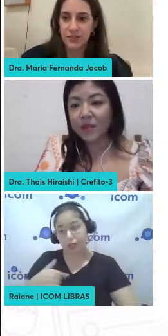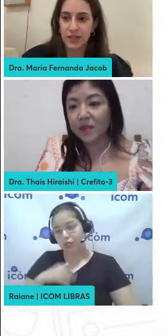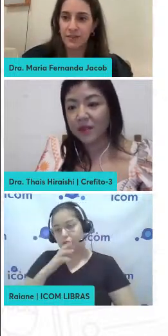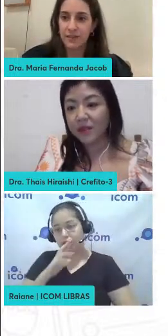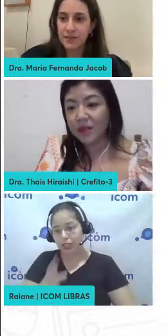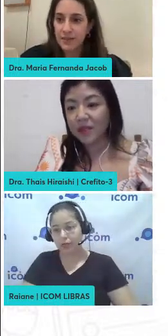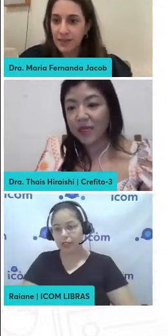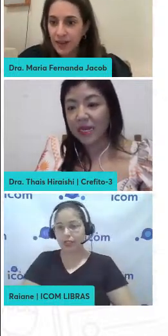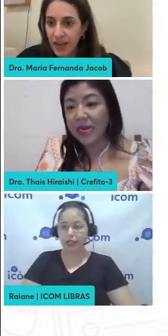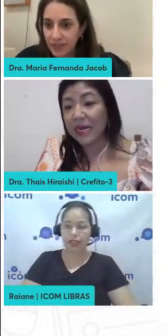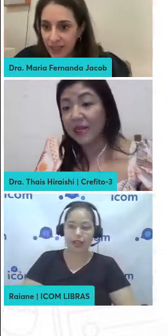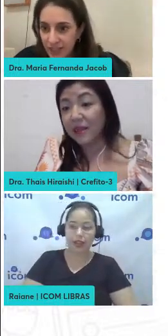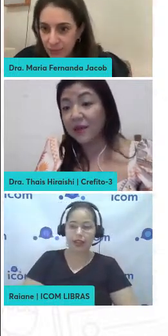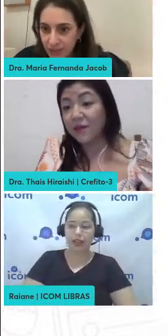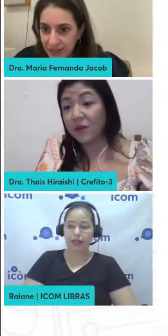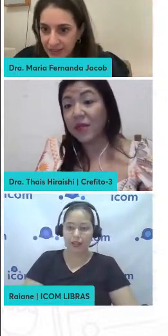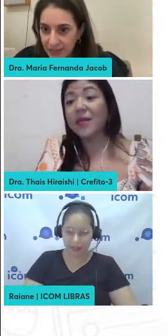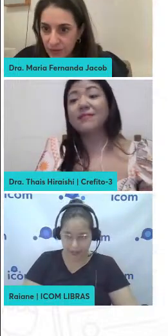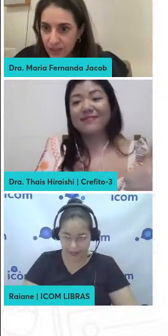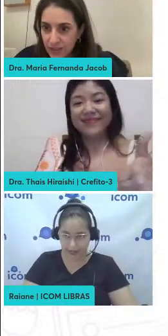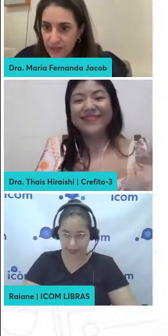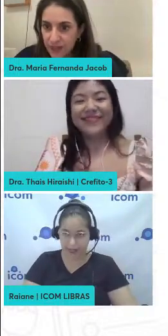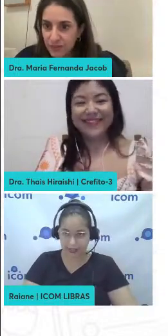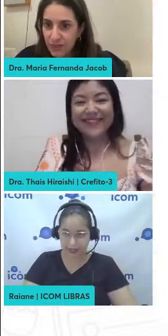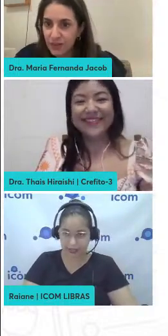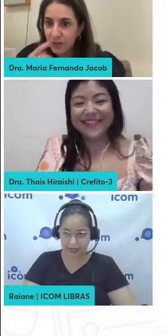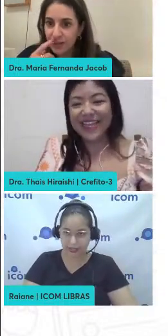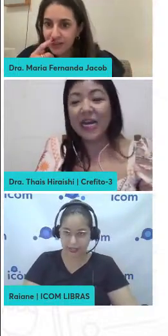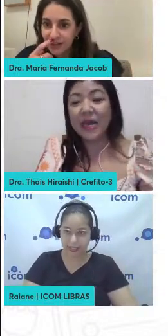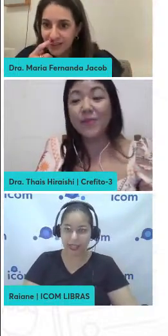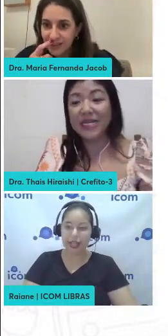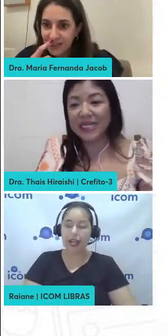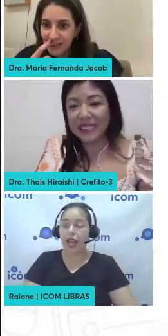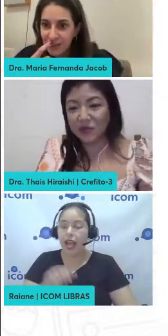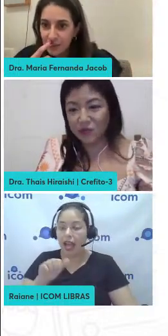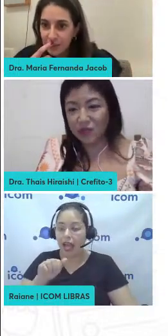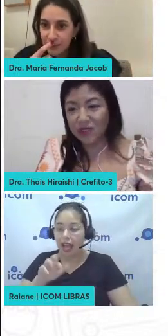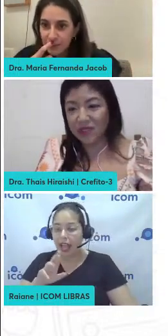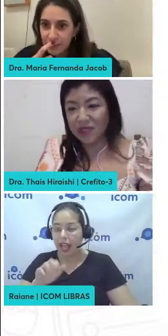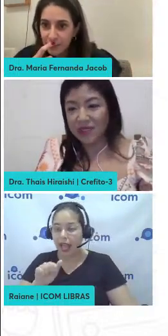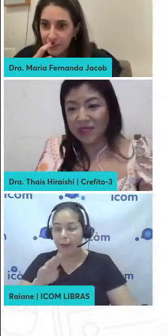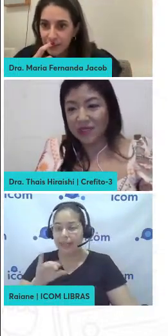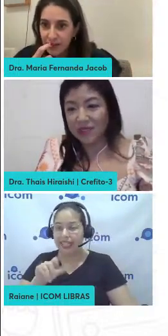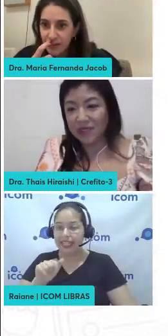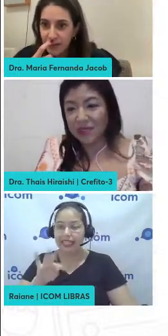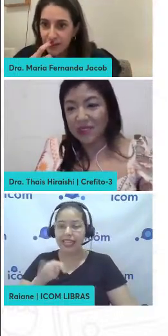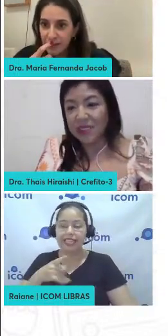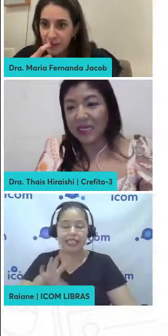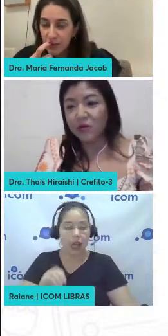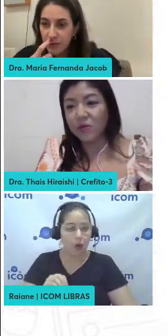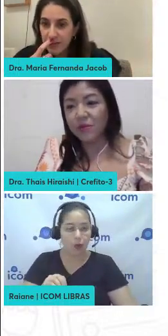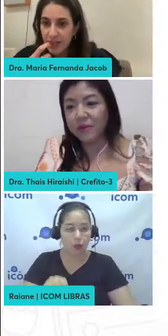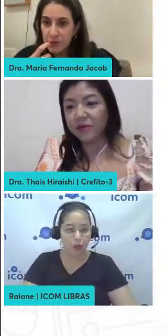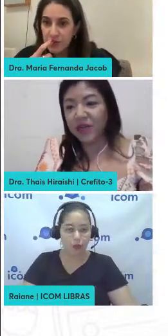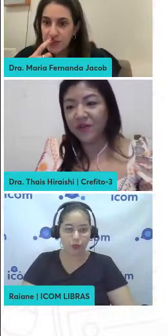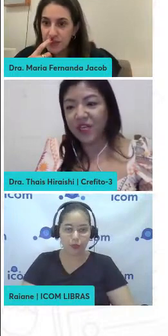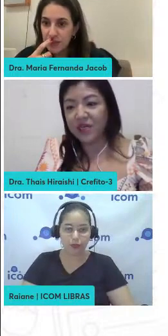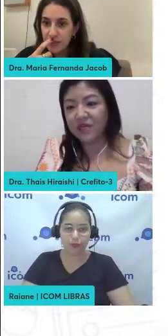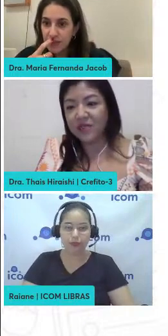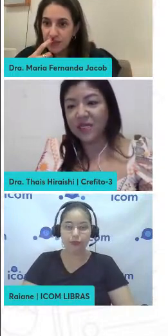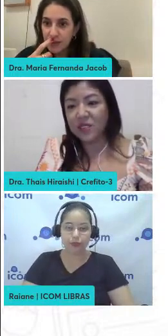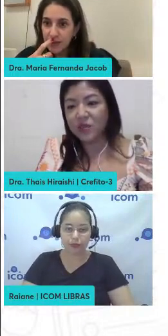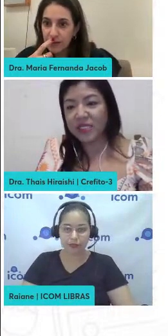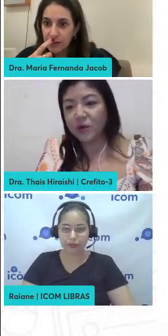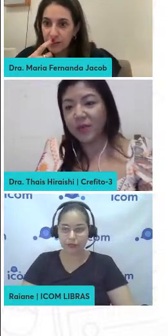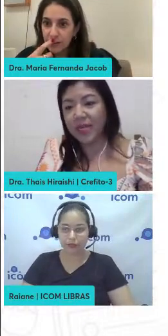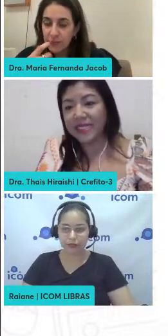Maria José. Ela falou O que ela escreveu agora? a reabilitação. Se tem alguma